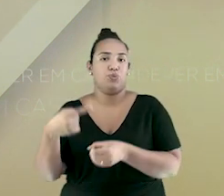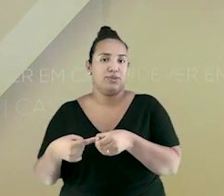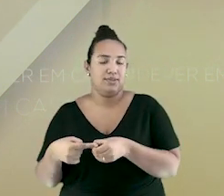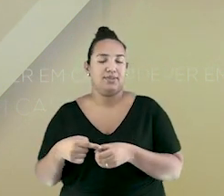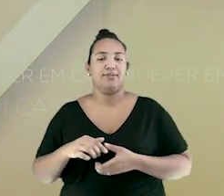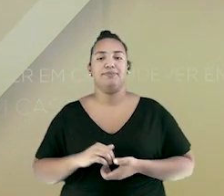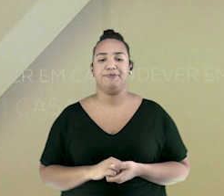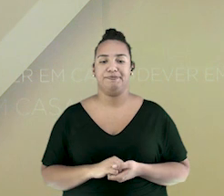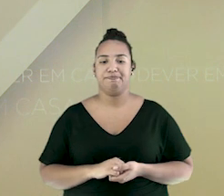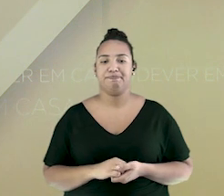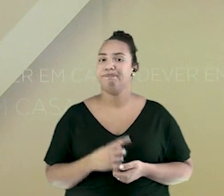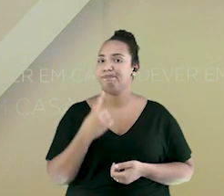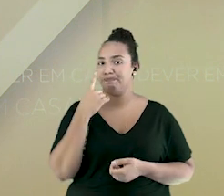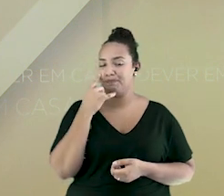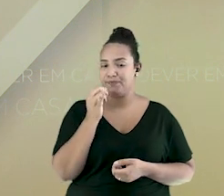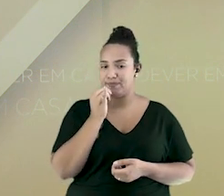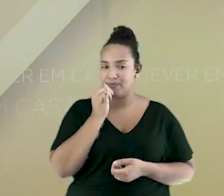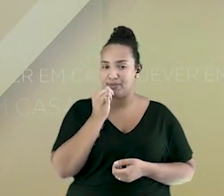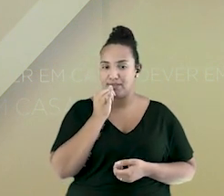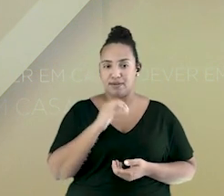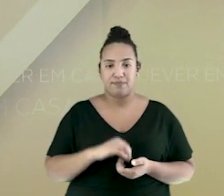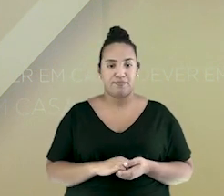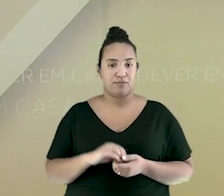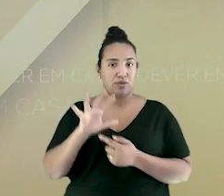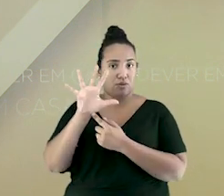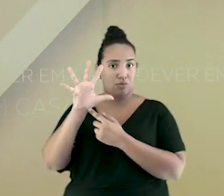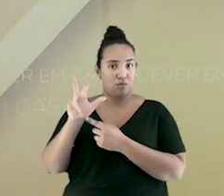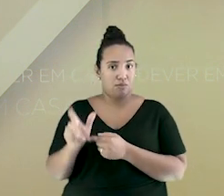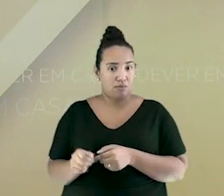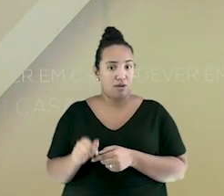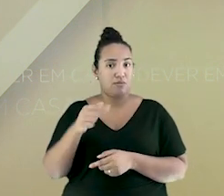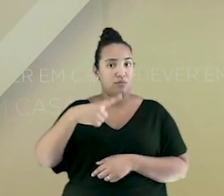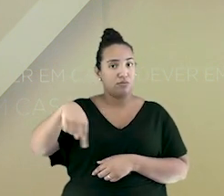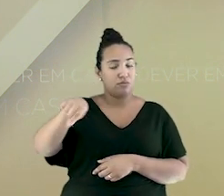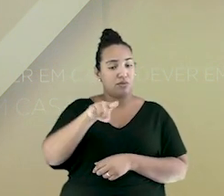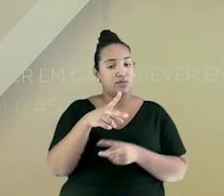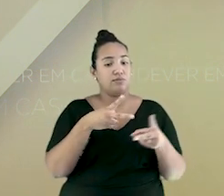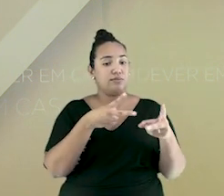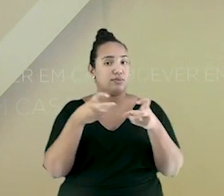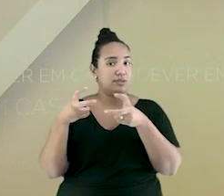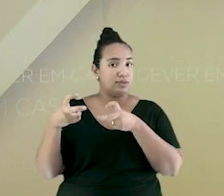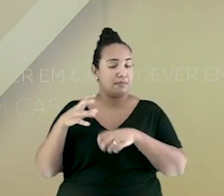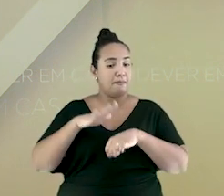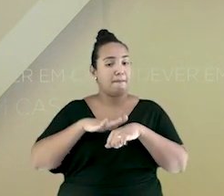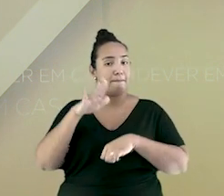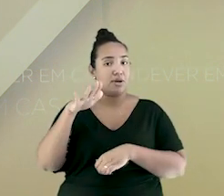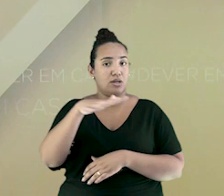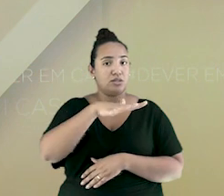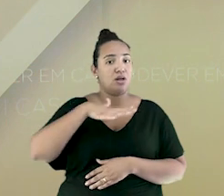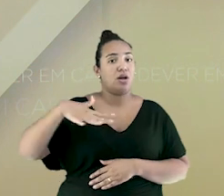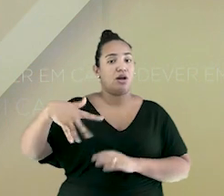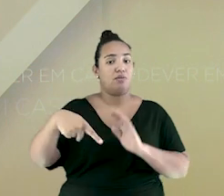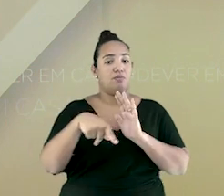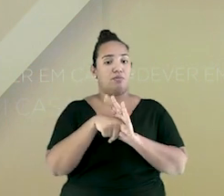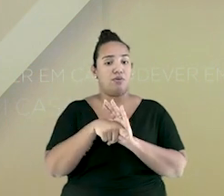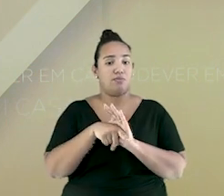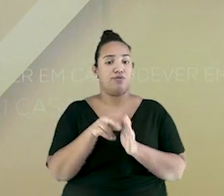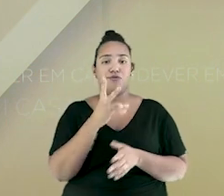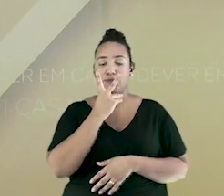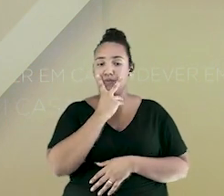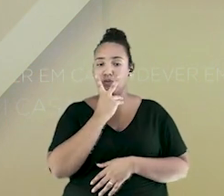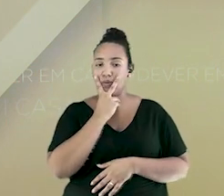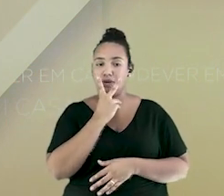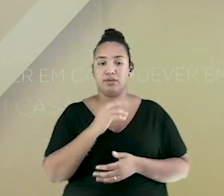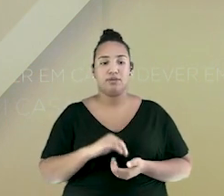começa outro território. Veja só. Observe o próximo mapa em que conseguimos ver mais aproximada a região da